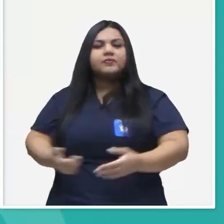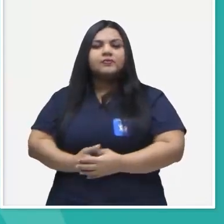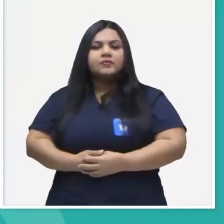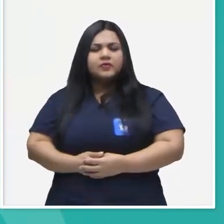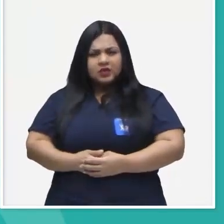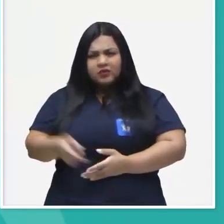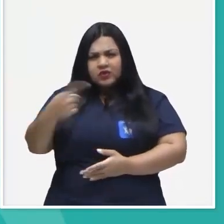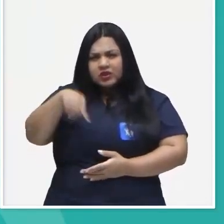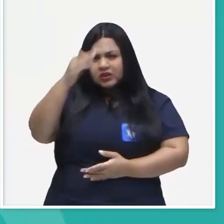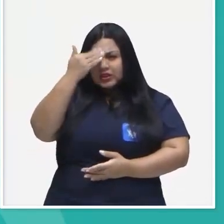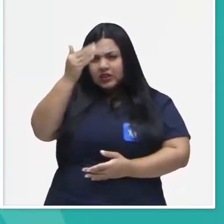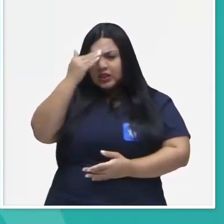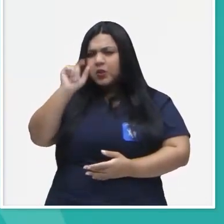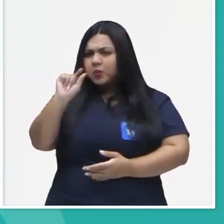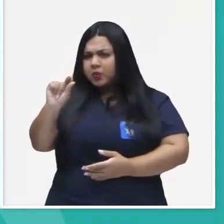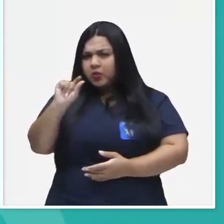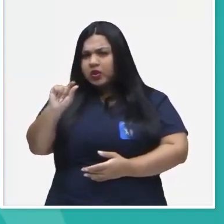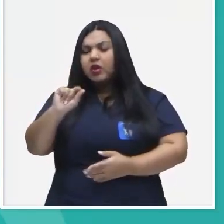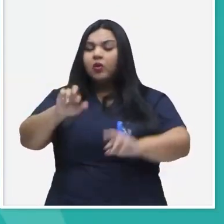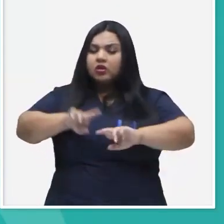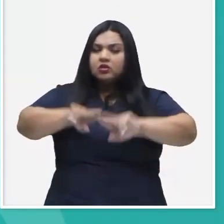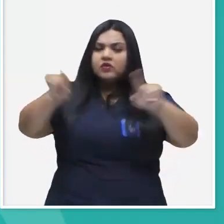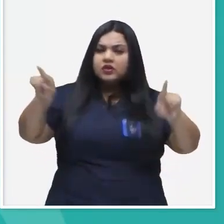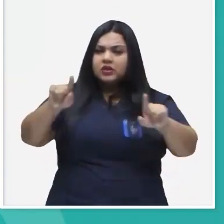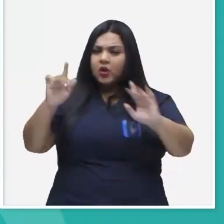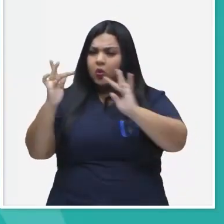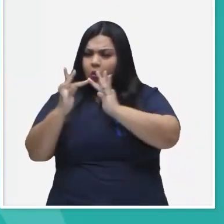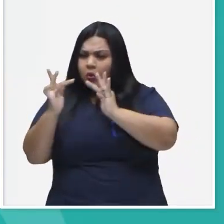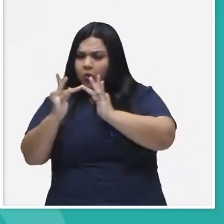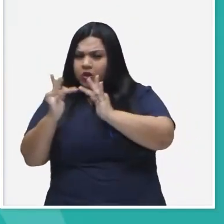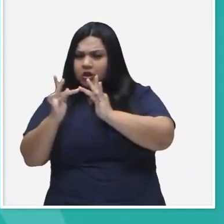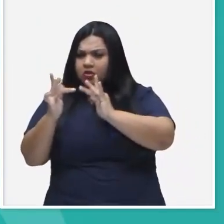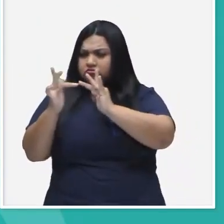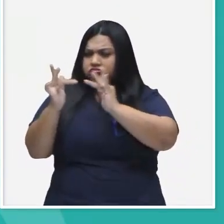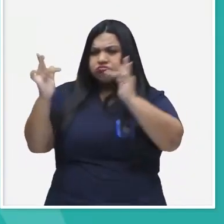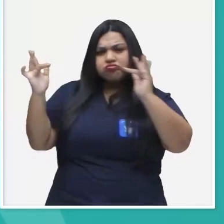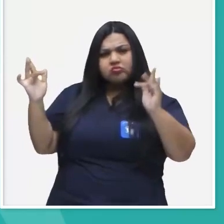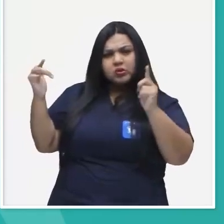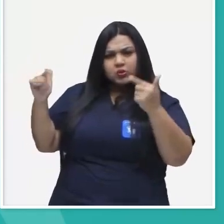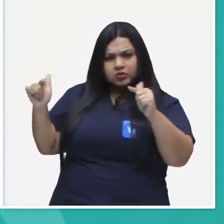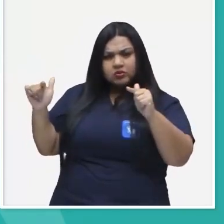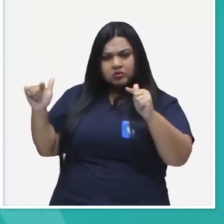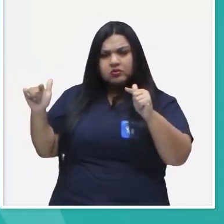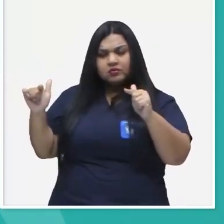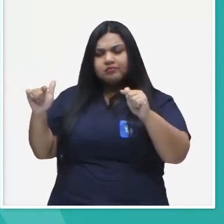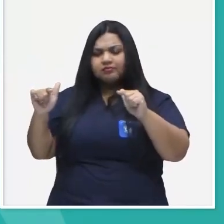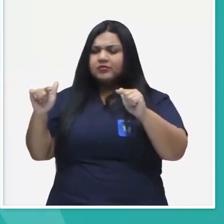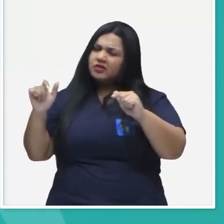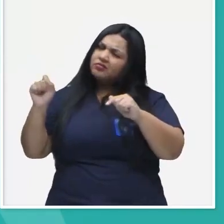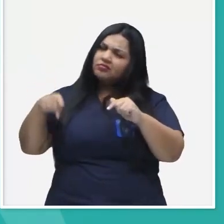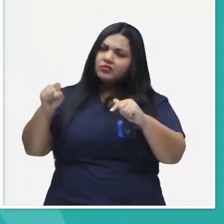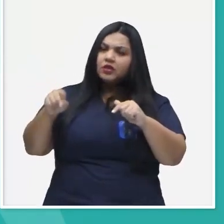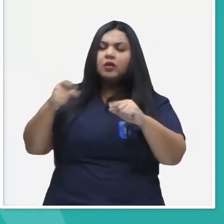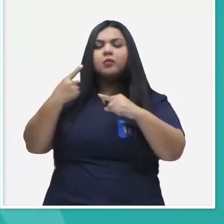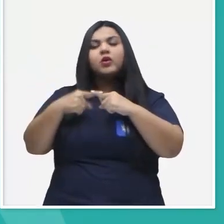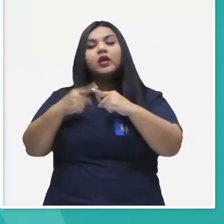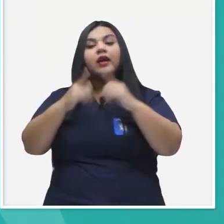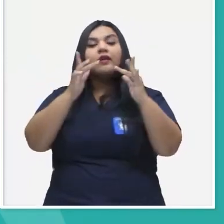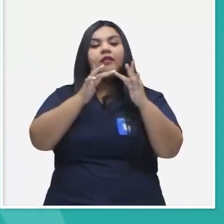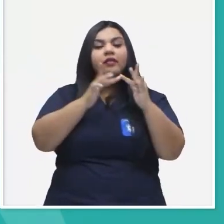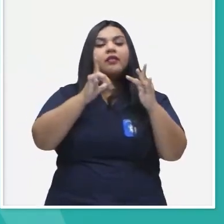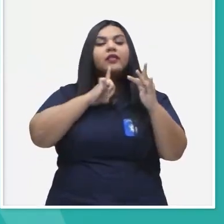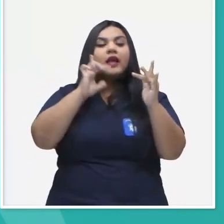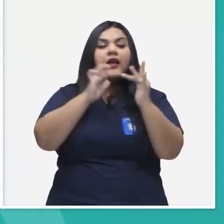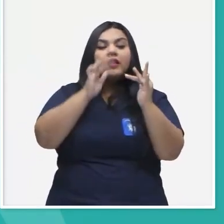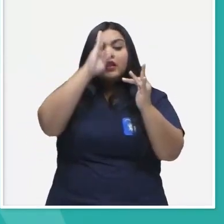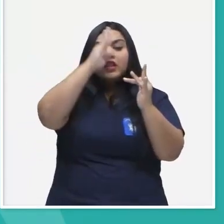para vocês entenderem um pouquinho dessa diferença da interação e sem a interação? Creio que sim, né? Porque na interação a gente vê um